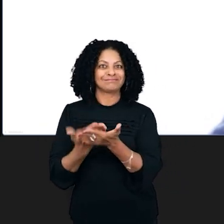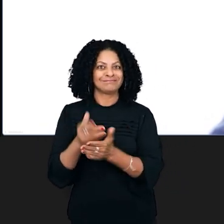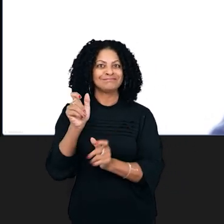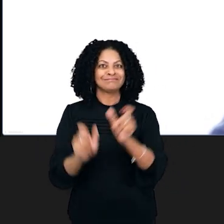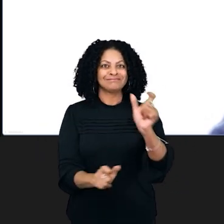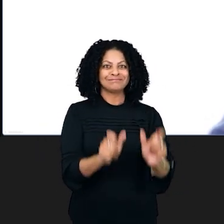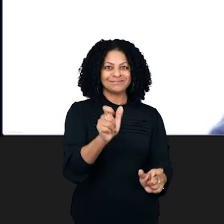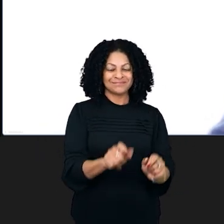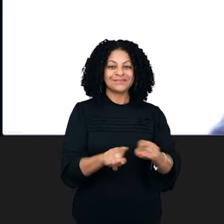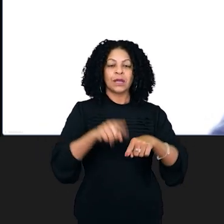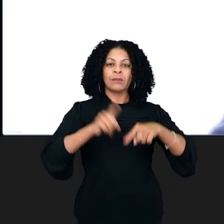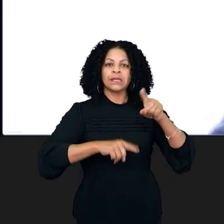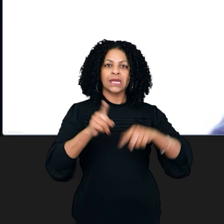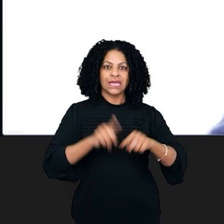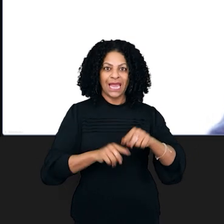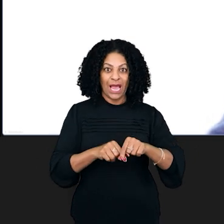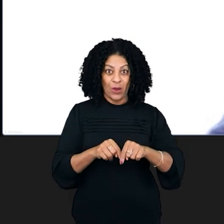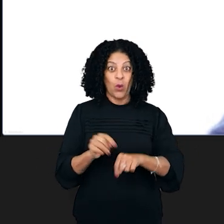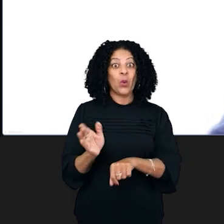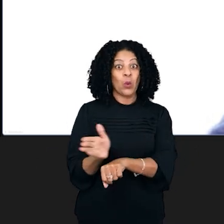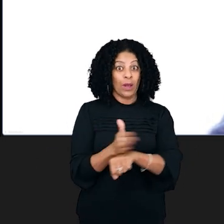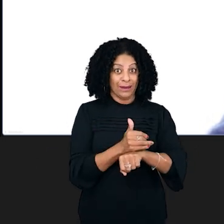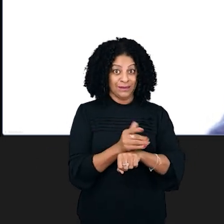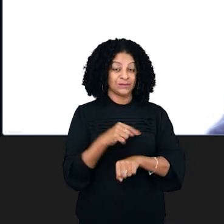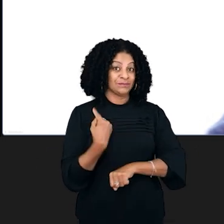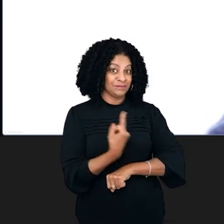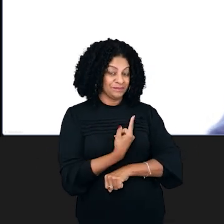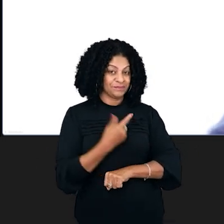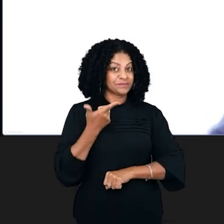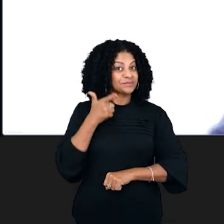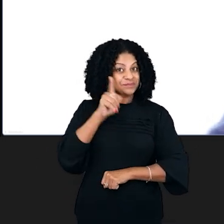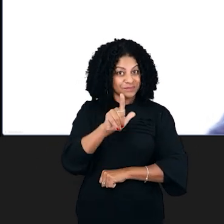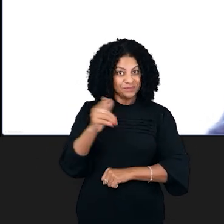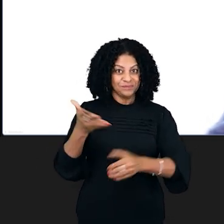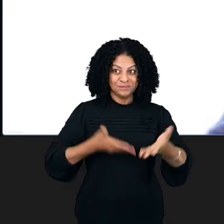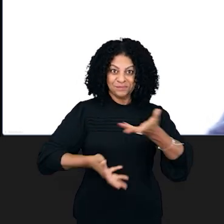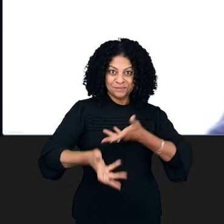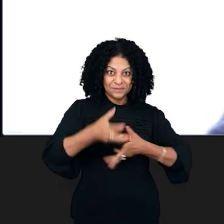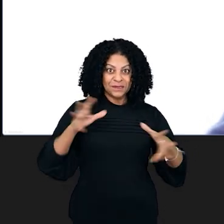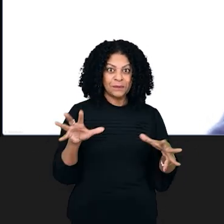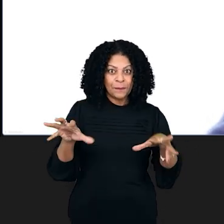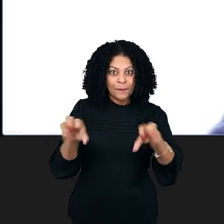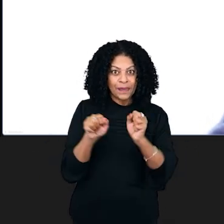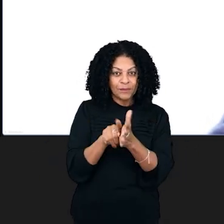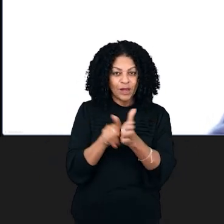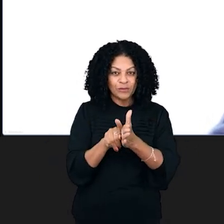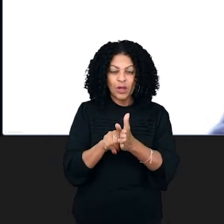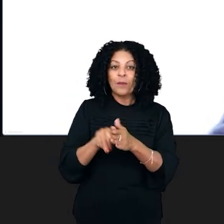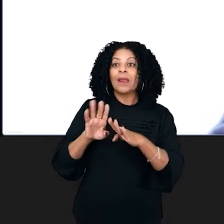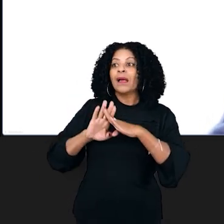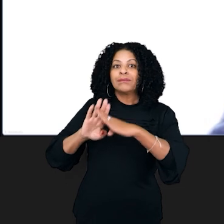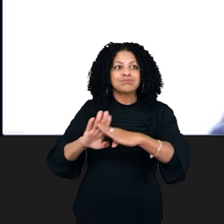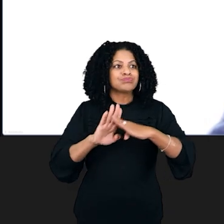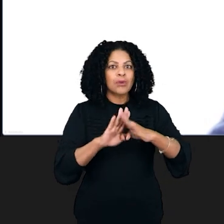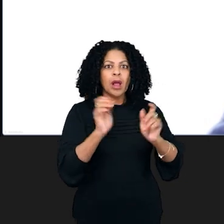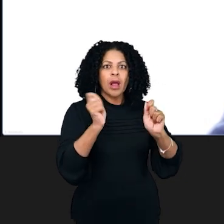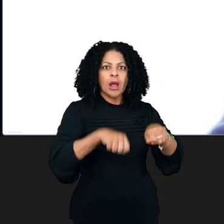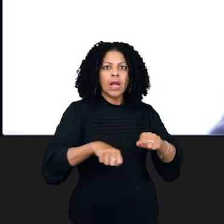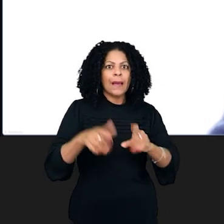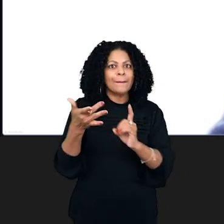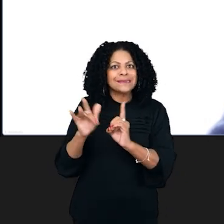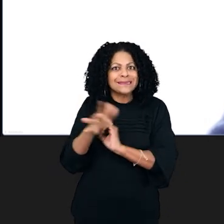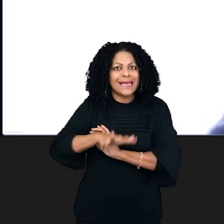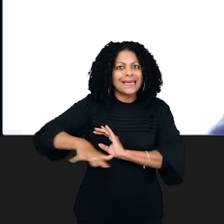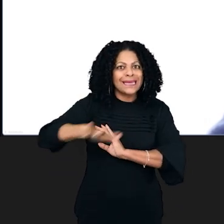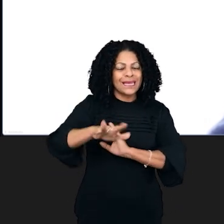intérpretes. Então, todo o material que nós tínhamos, que nós conseguimos reunir para capacitar os intérpretes que